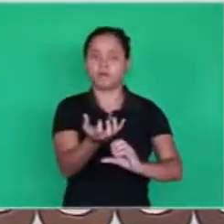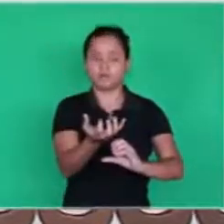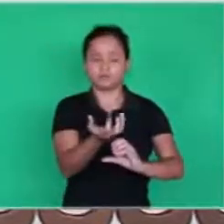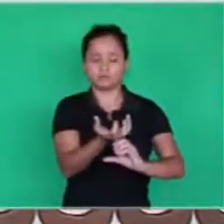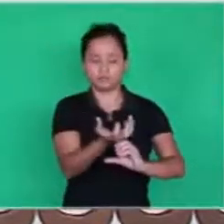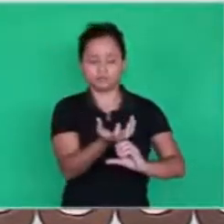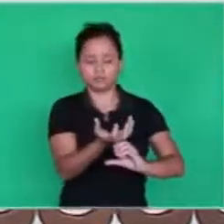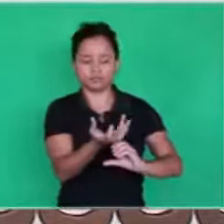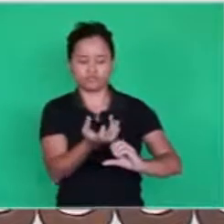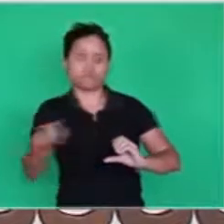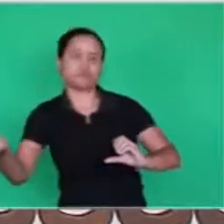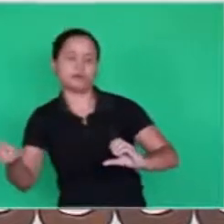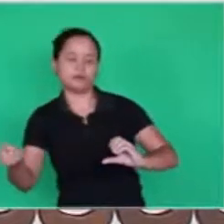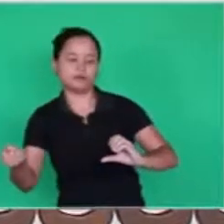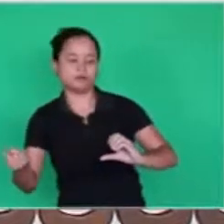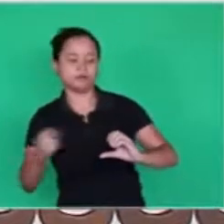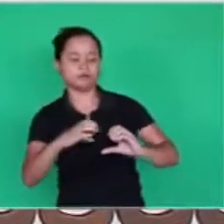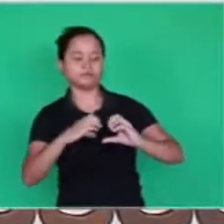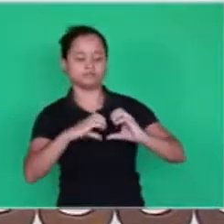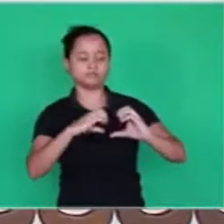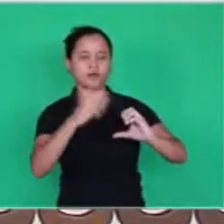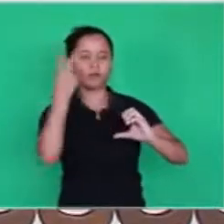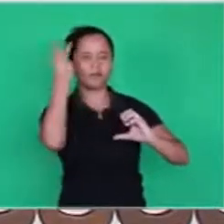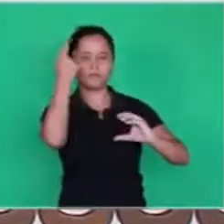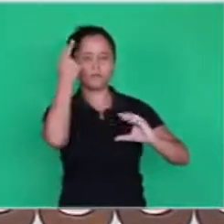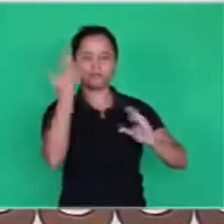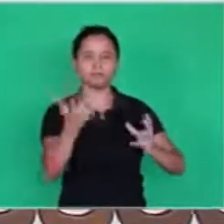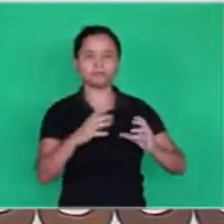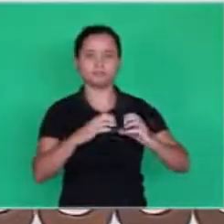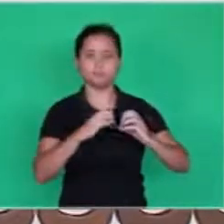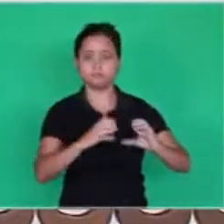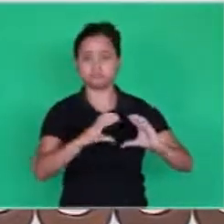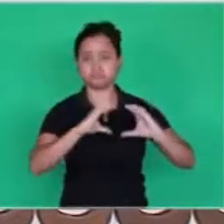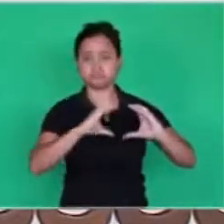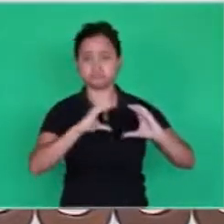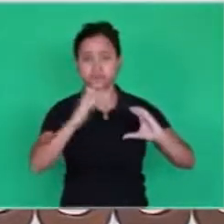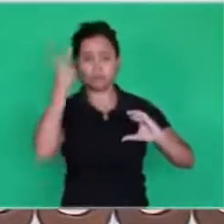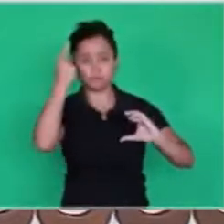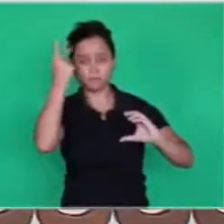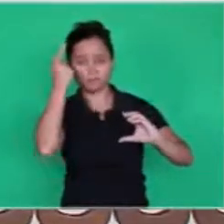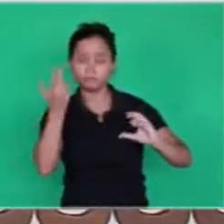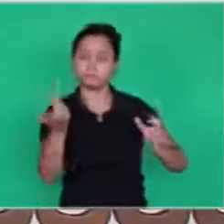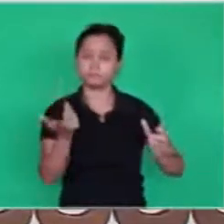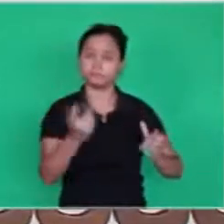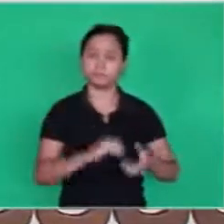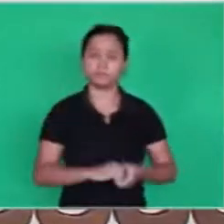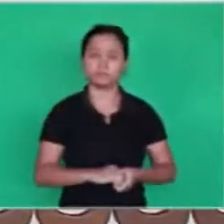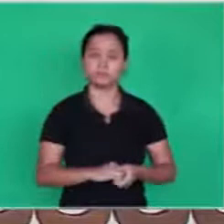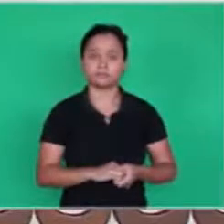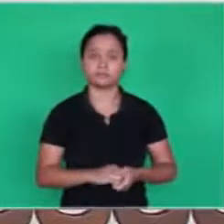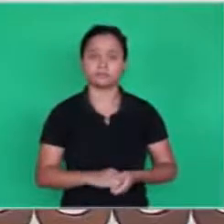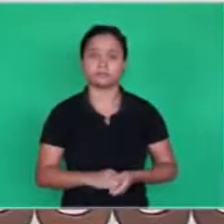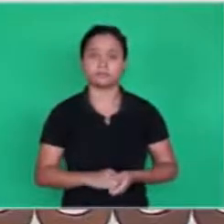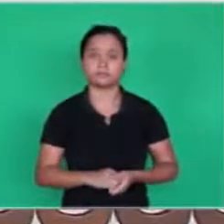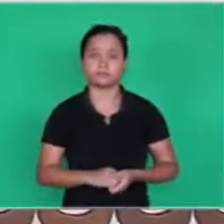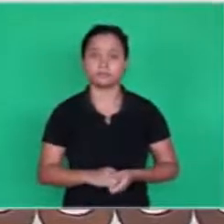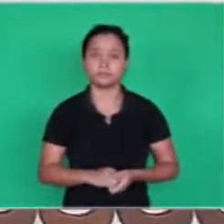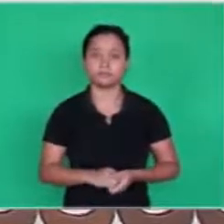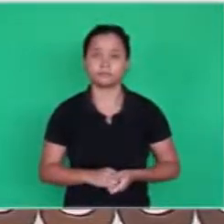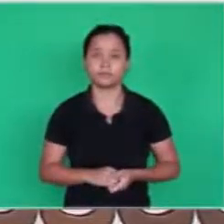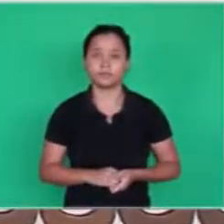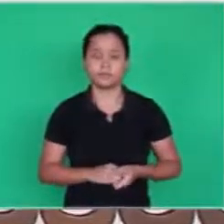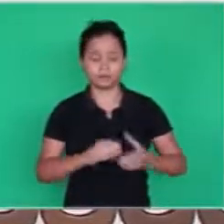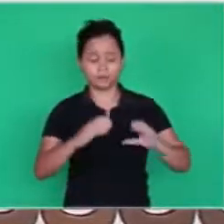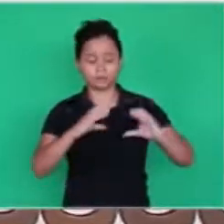original com o mesmo tipo de grade chamada espacial. Essa